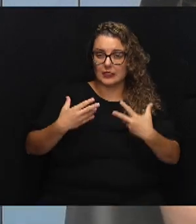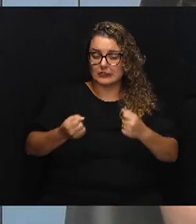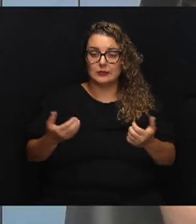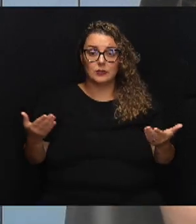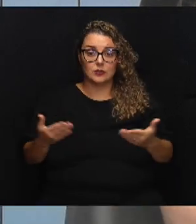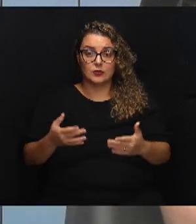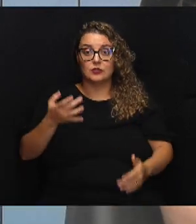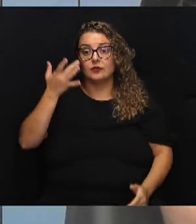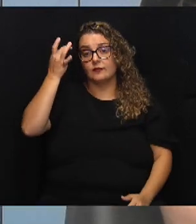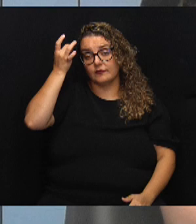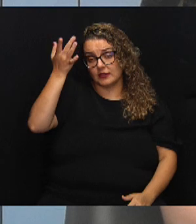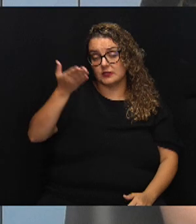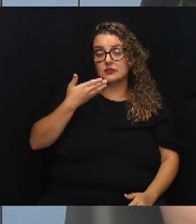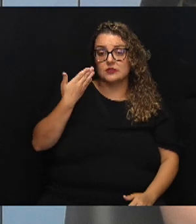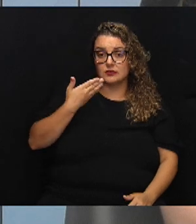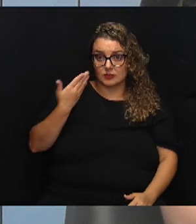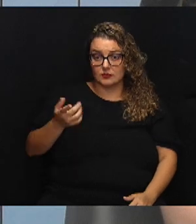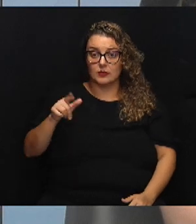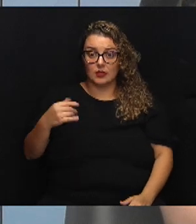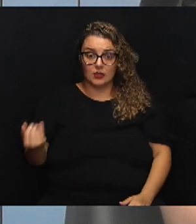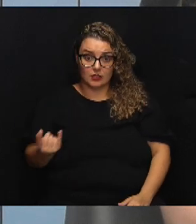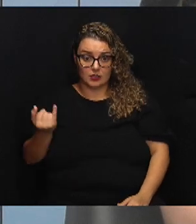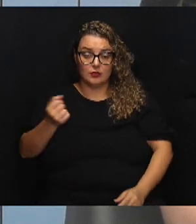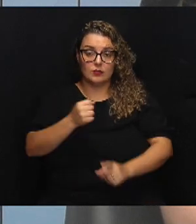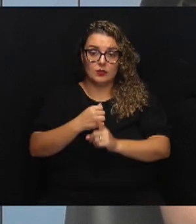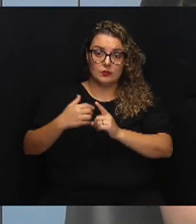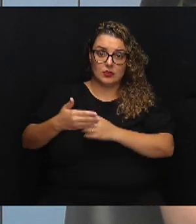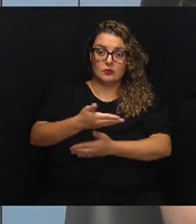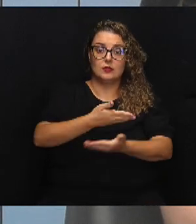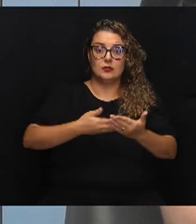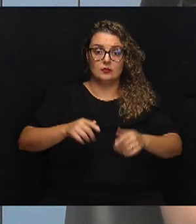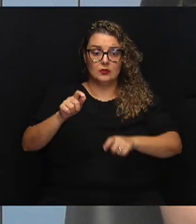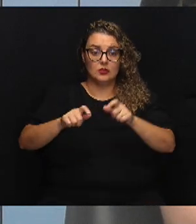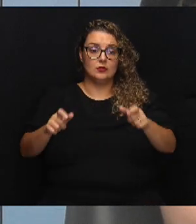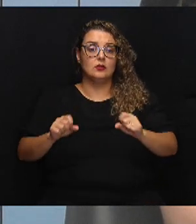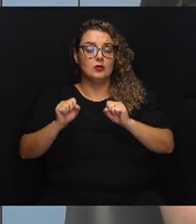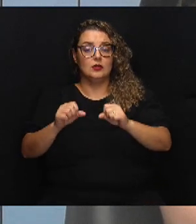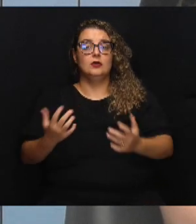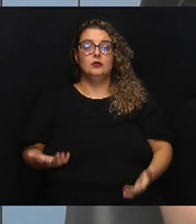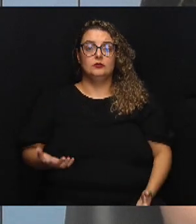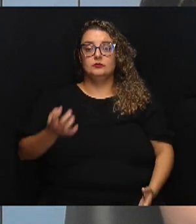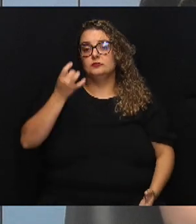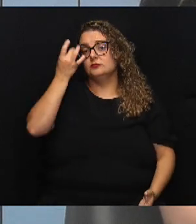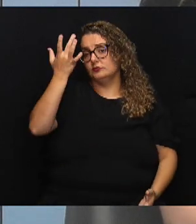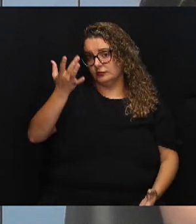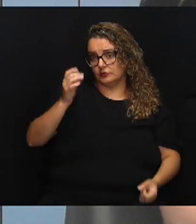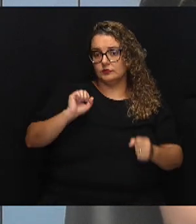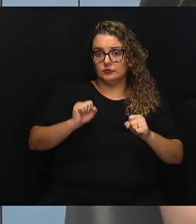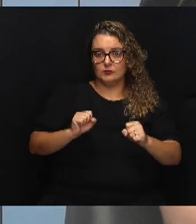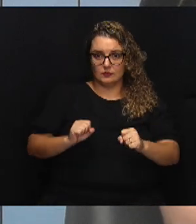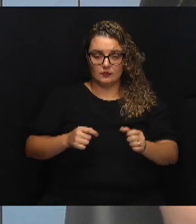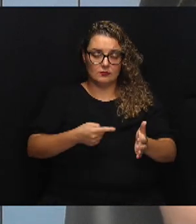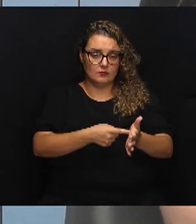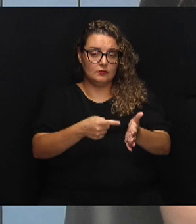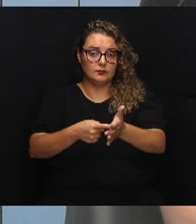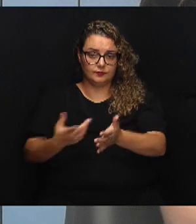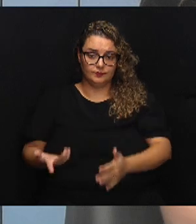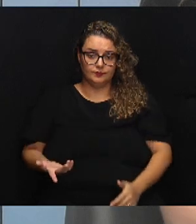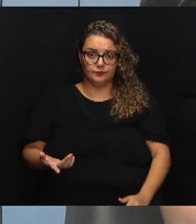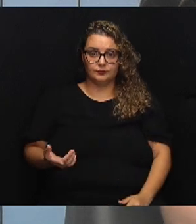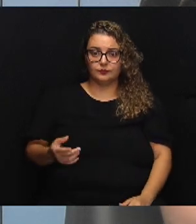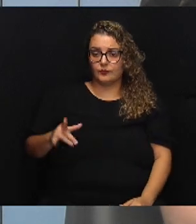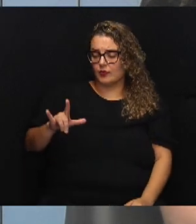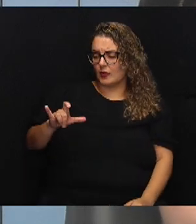Hoje facilitou muito. E isso é importante para a sociedade, para que as pessoas possam com mais facilidade poder fazer essa denúncia. Lá no